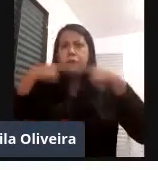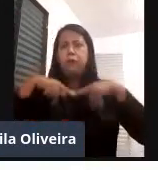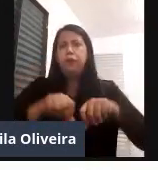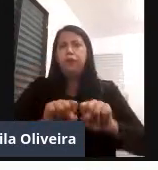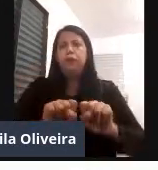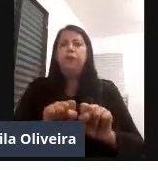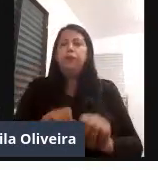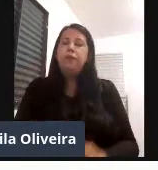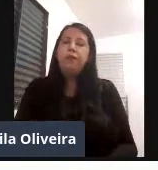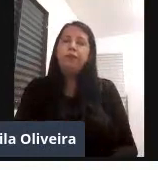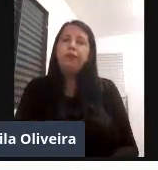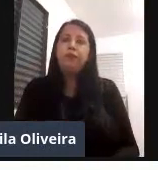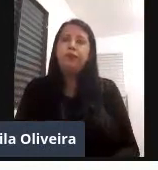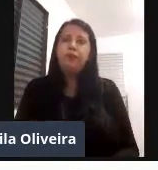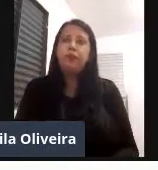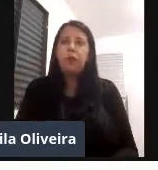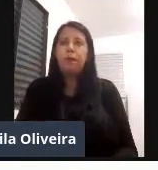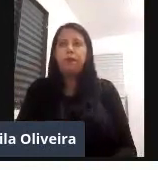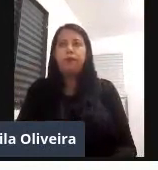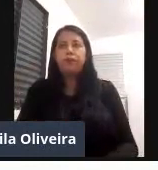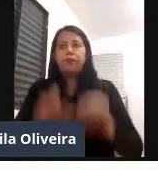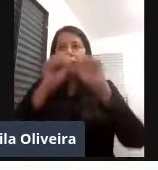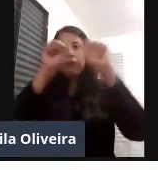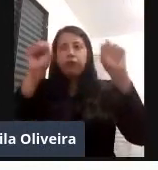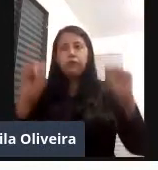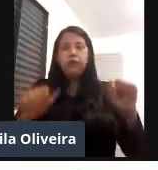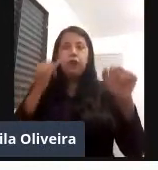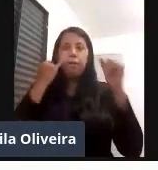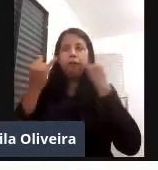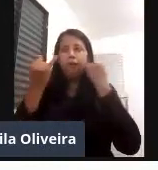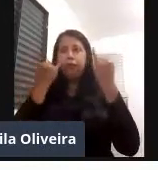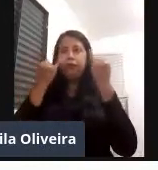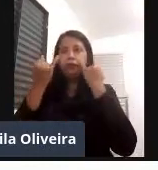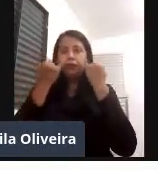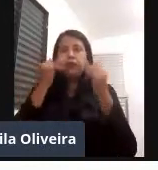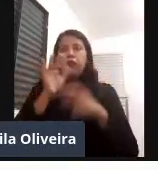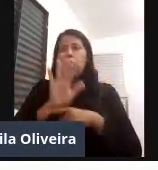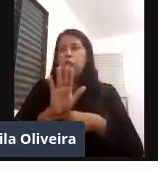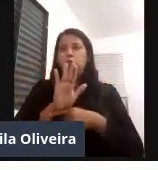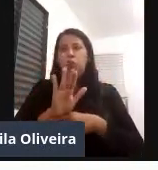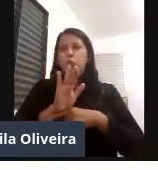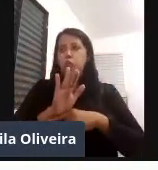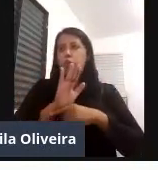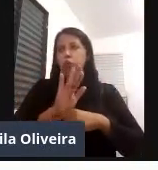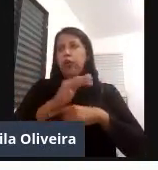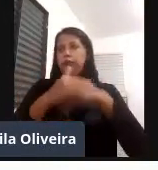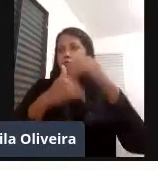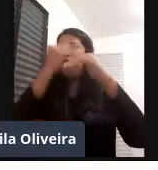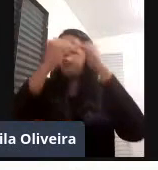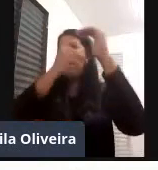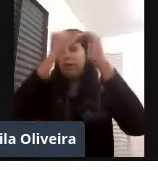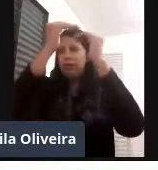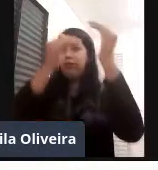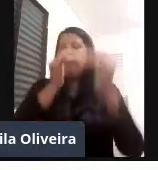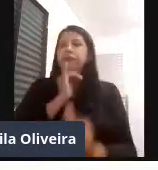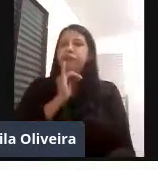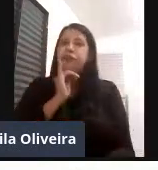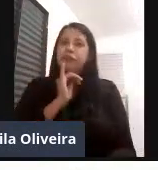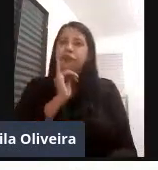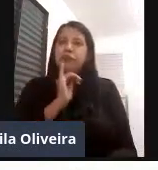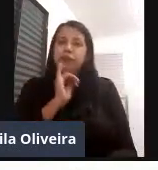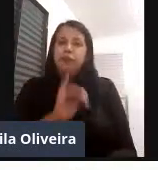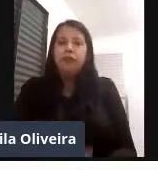As bases de dados, elas auxiliam muito nesses processos. Principalmente, eu não sei mais ou menos em